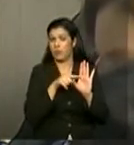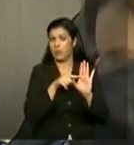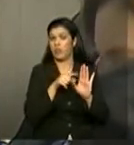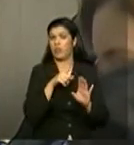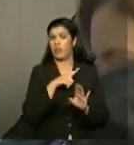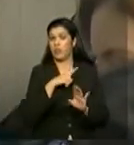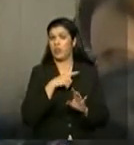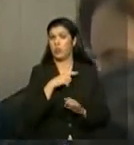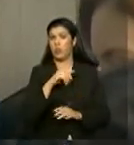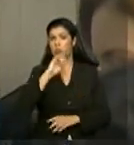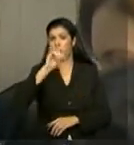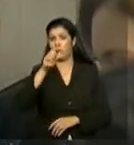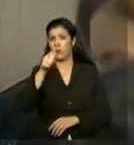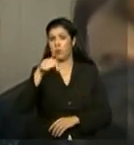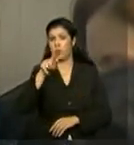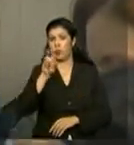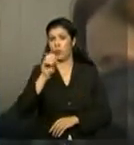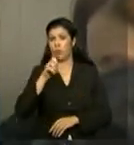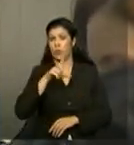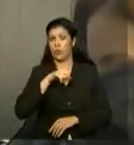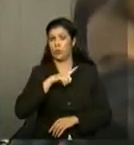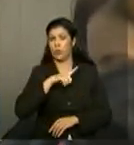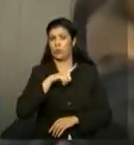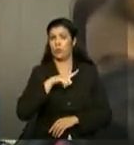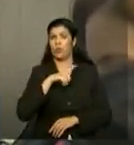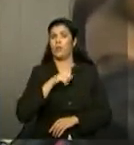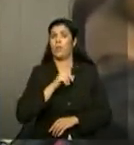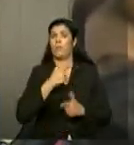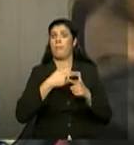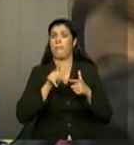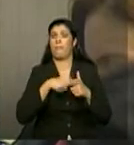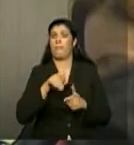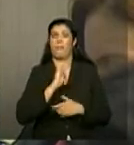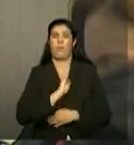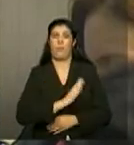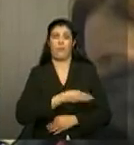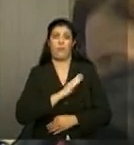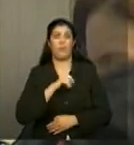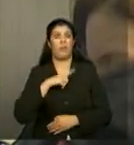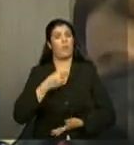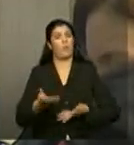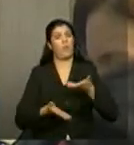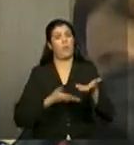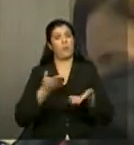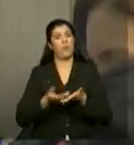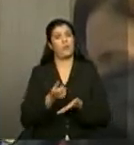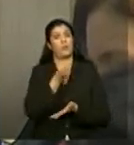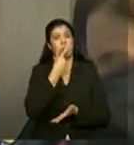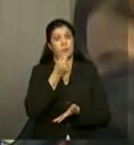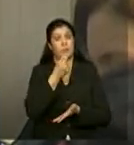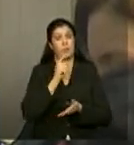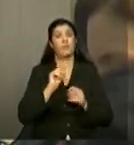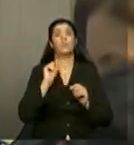cardiopata né que fazia tratamento em relação a isso e o que mais é esses